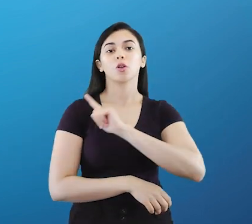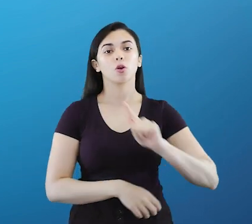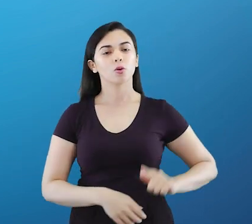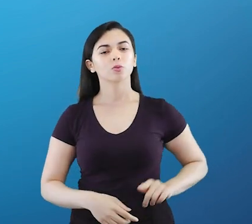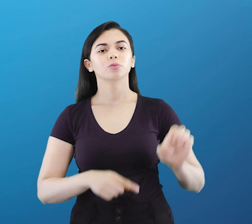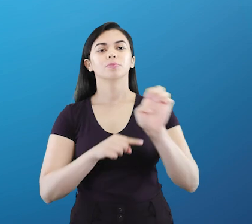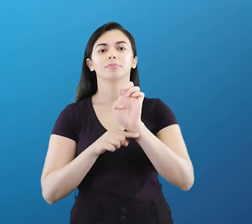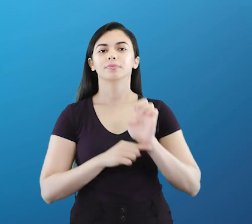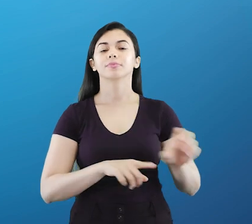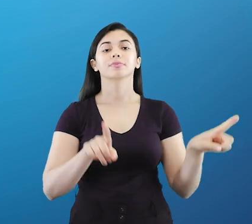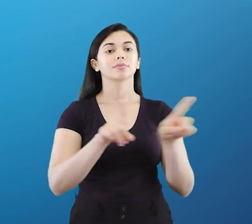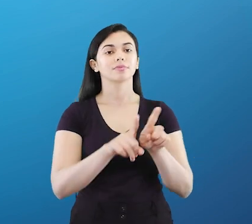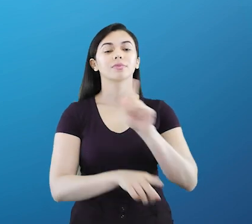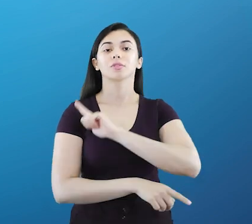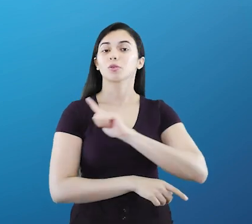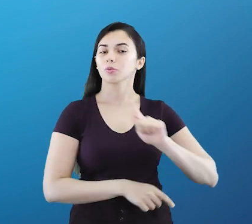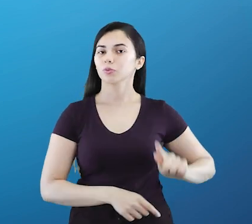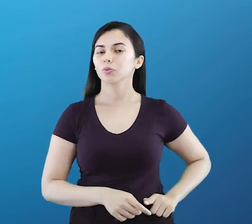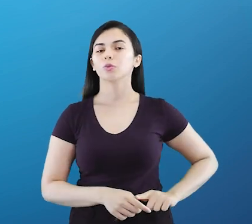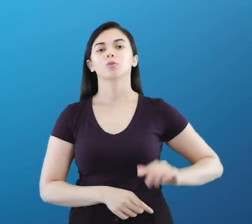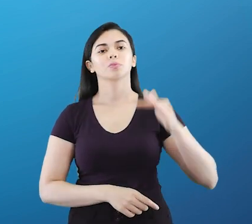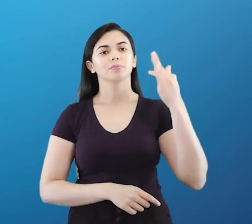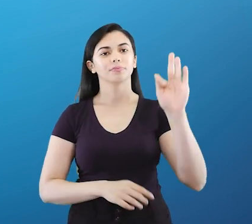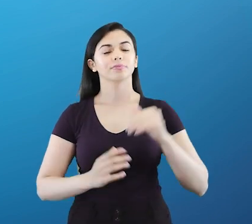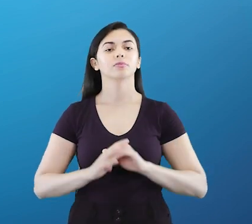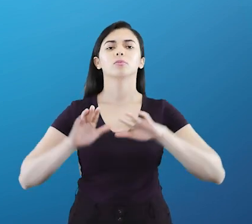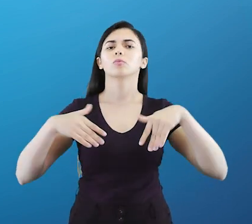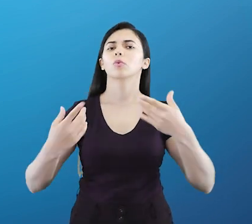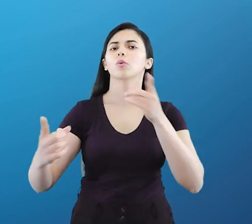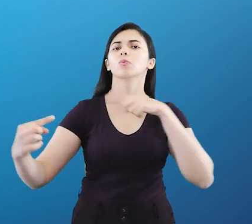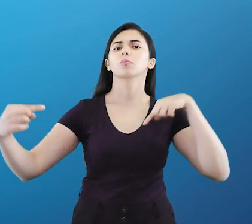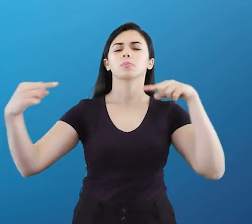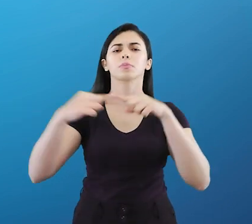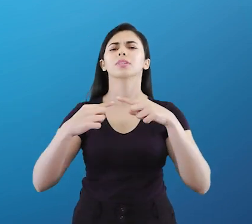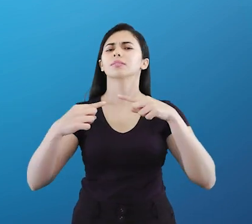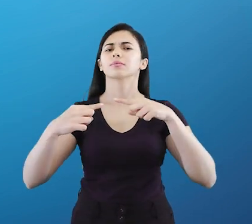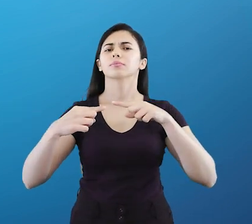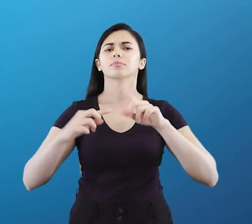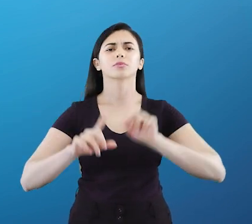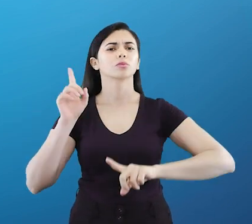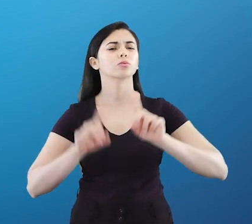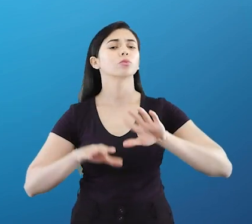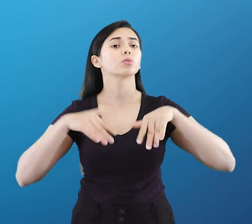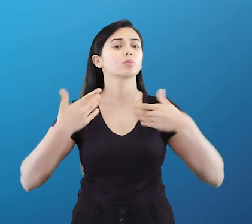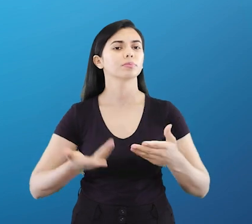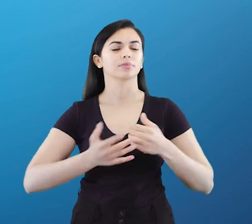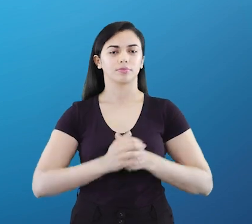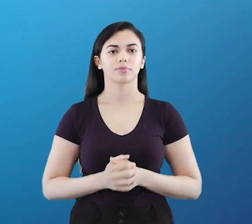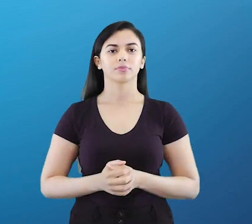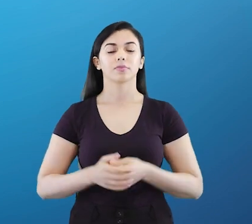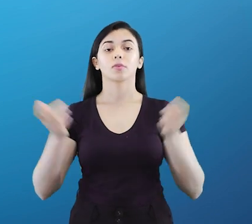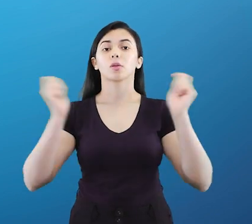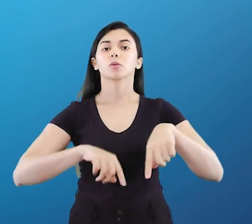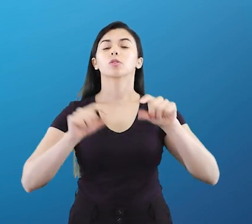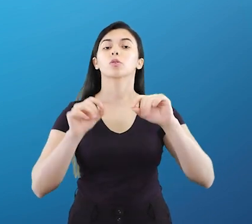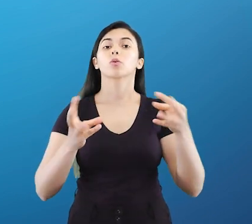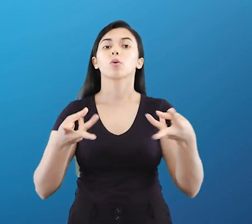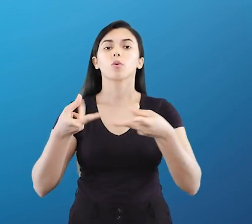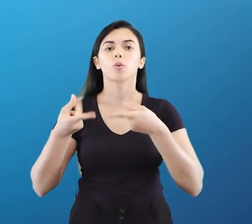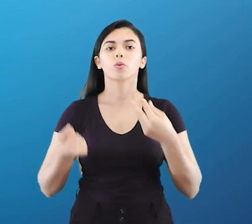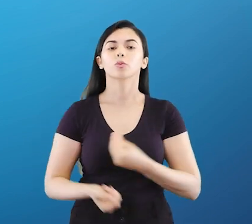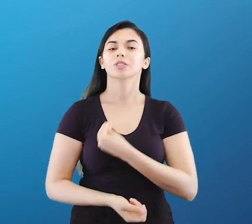do estado e também o federal. Qual que é o principal objetivo desses indicadores? Promover a qualidade de